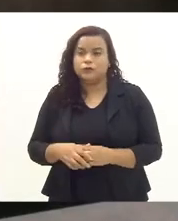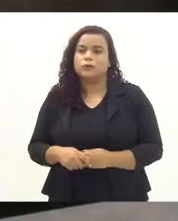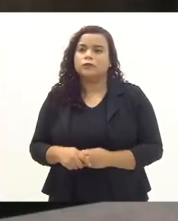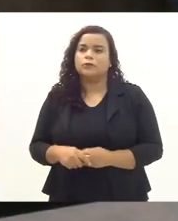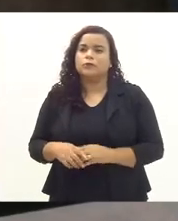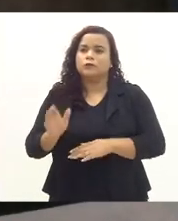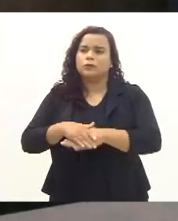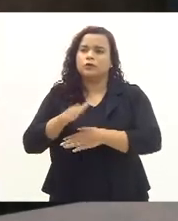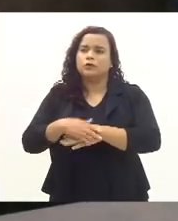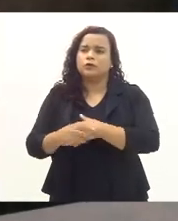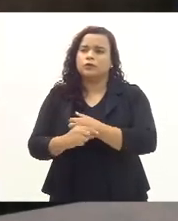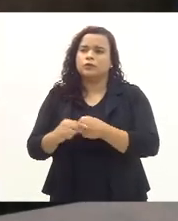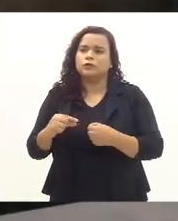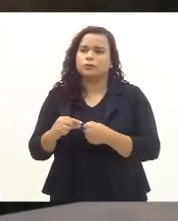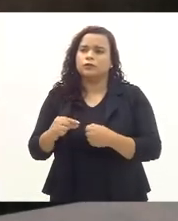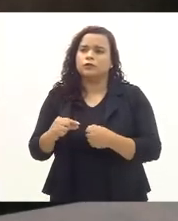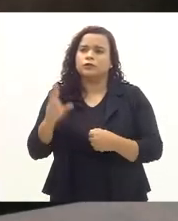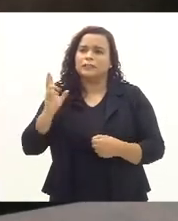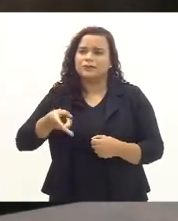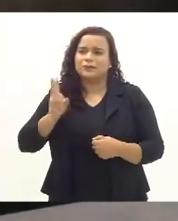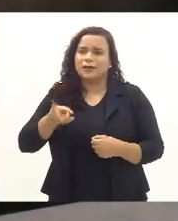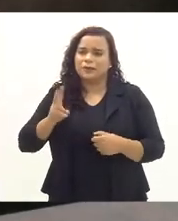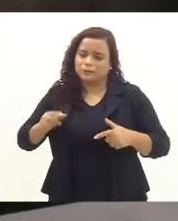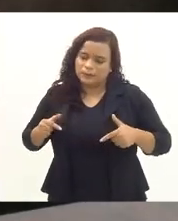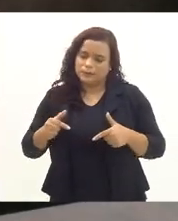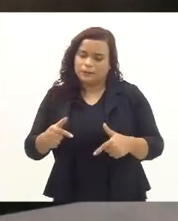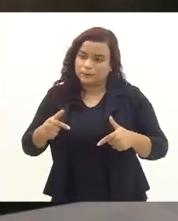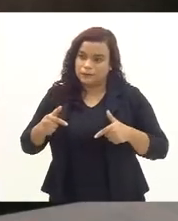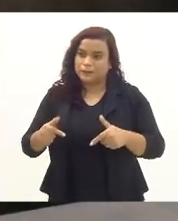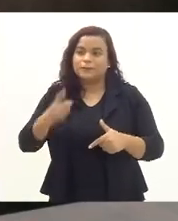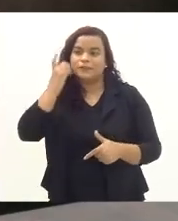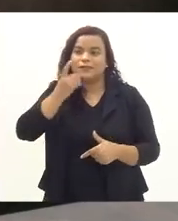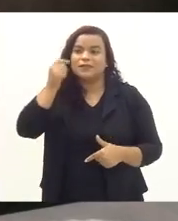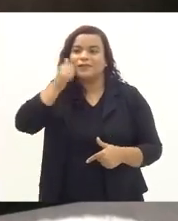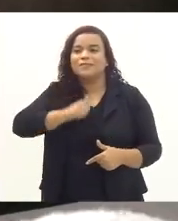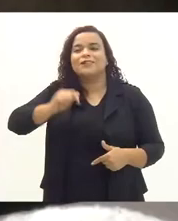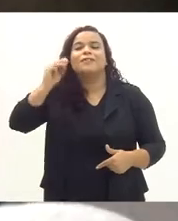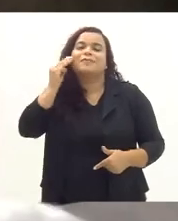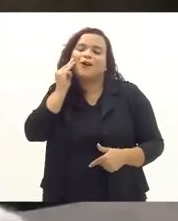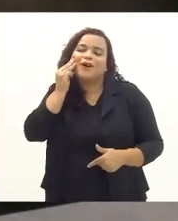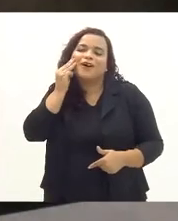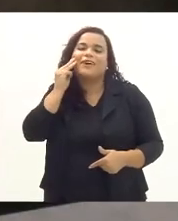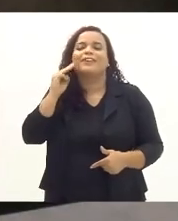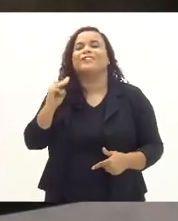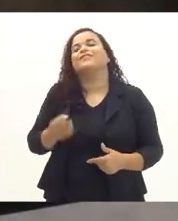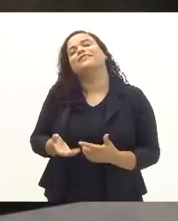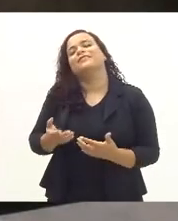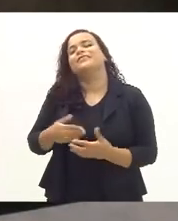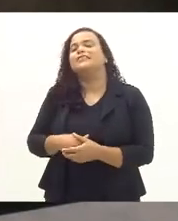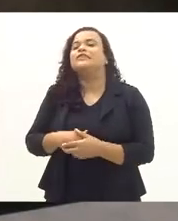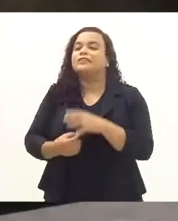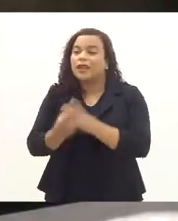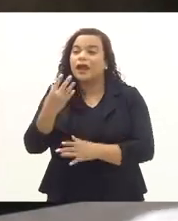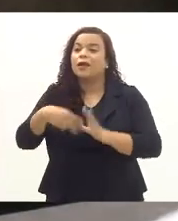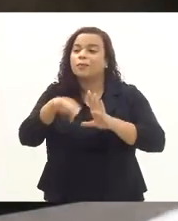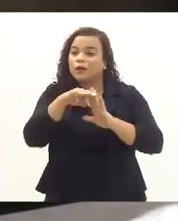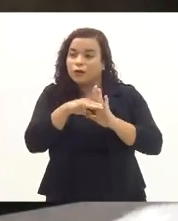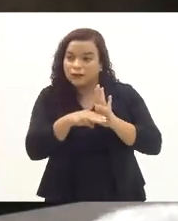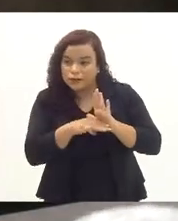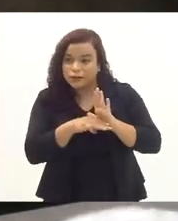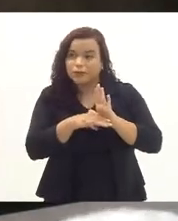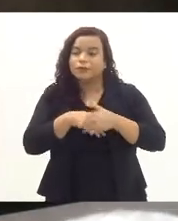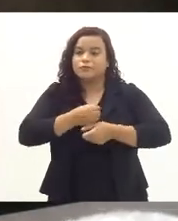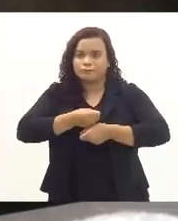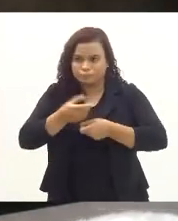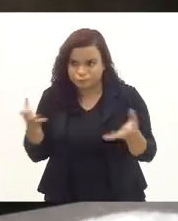é de autoria da sempre atuante Deputado da Mônica Francisco institui o programa de